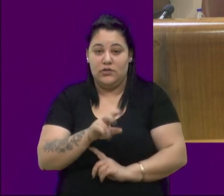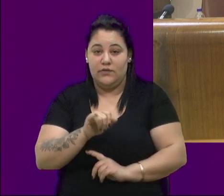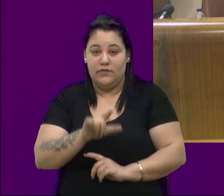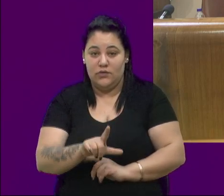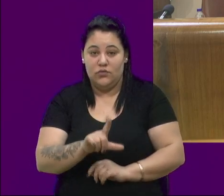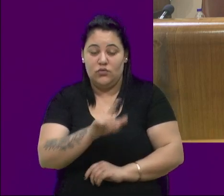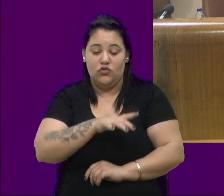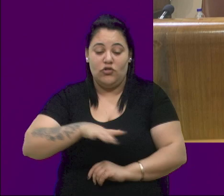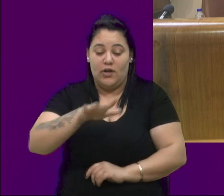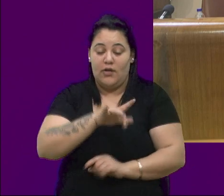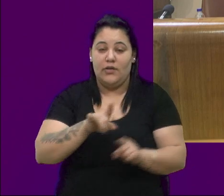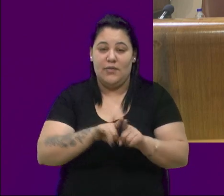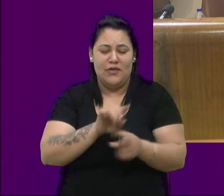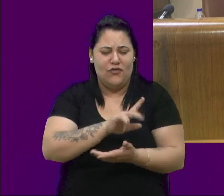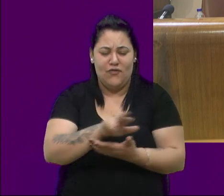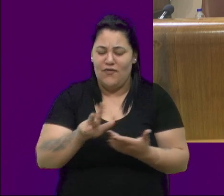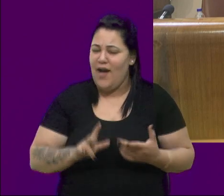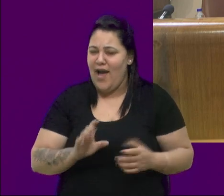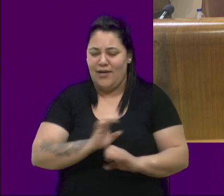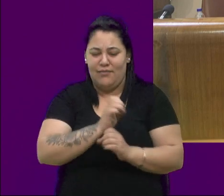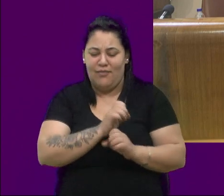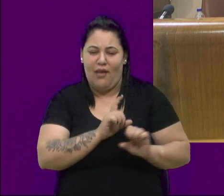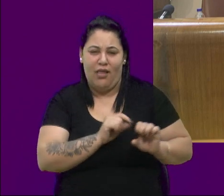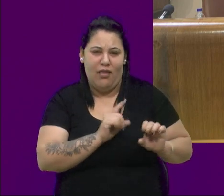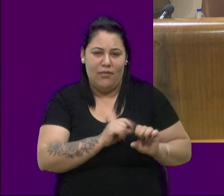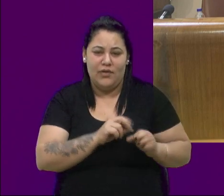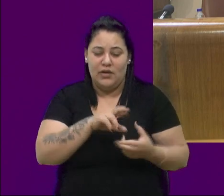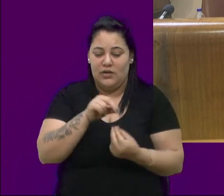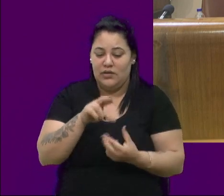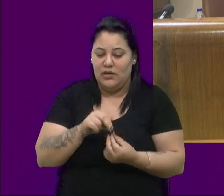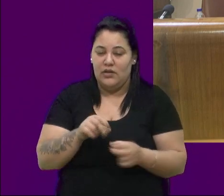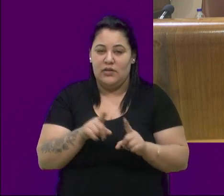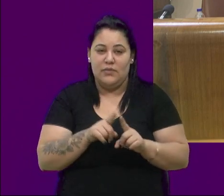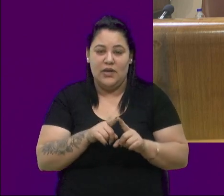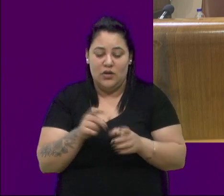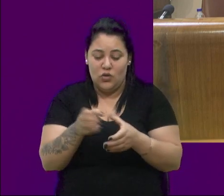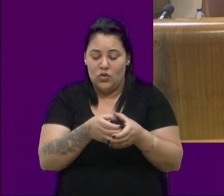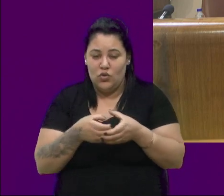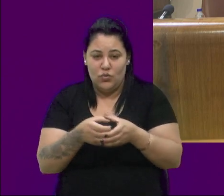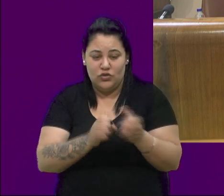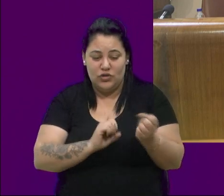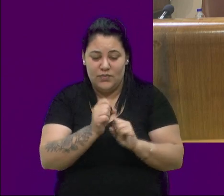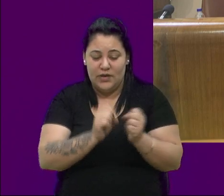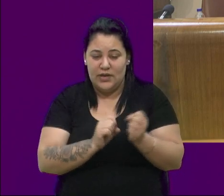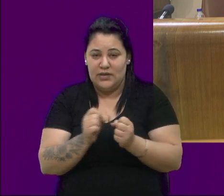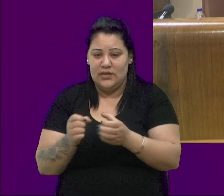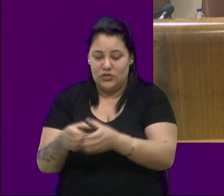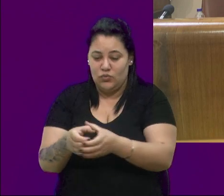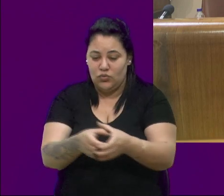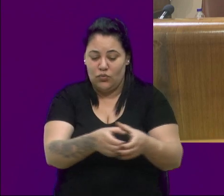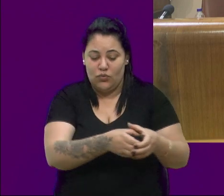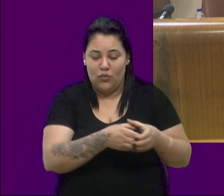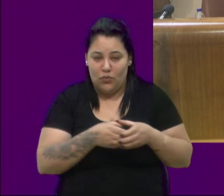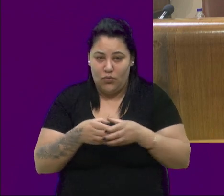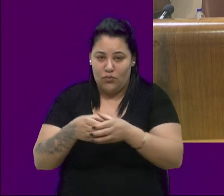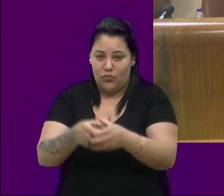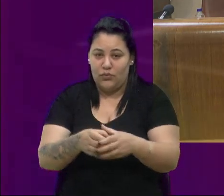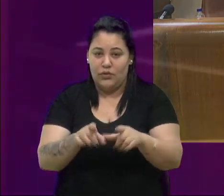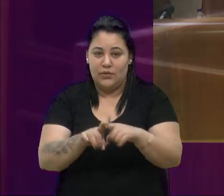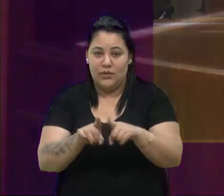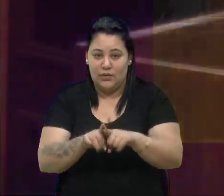vários empreendimentos, de reciclagens, de cooperativas, de empreendedoras solidárias,